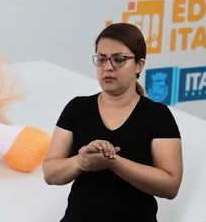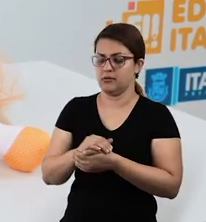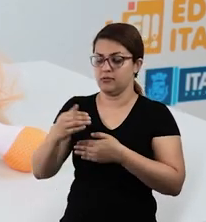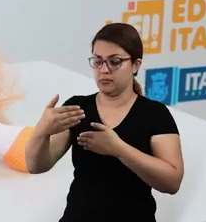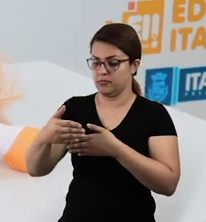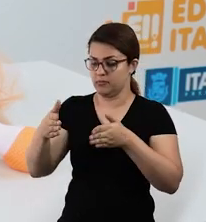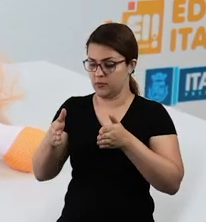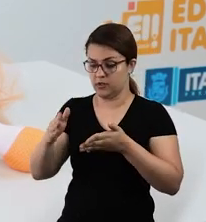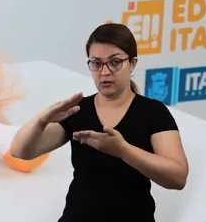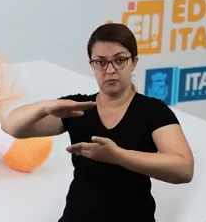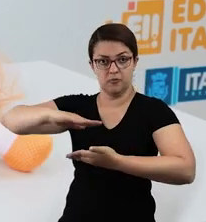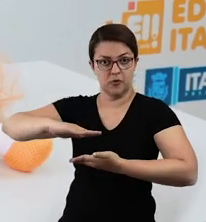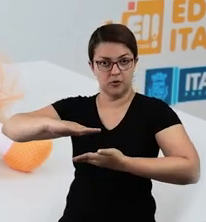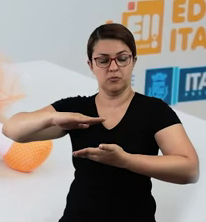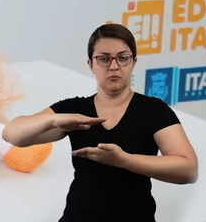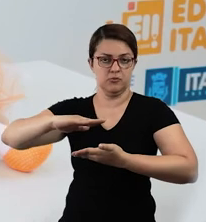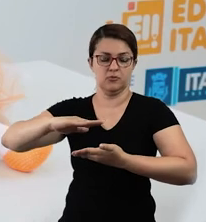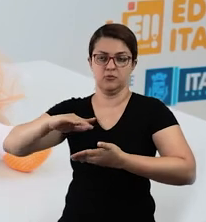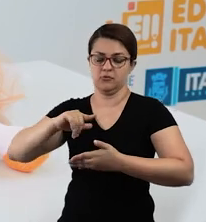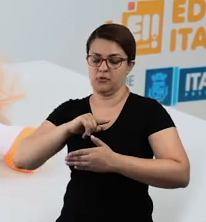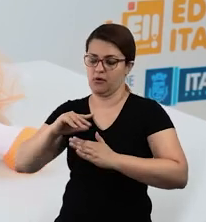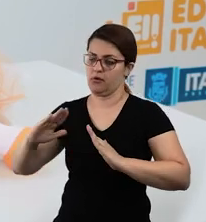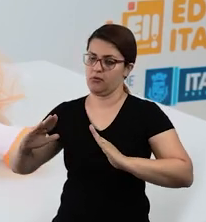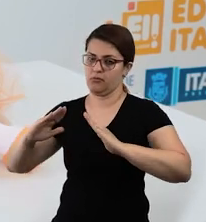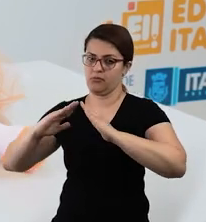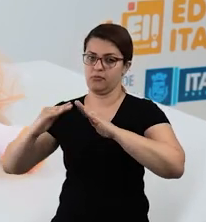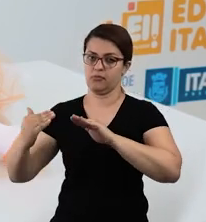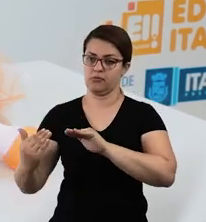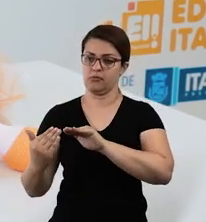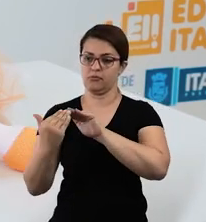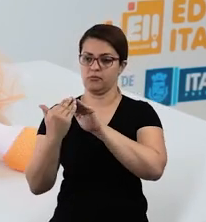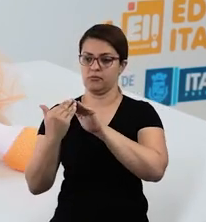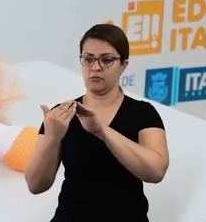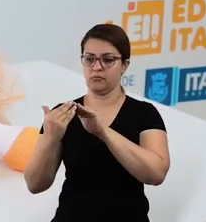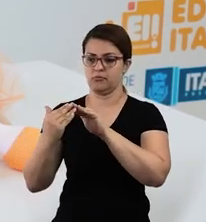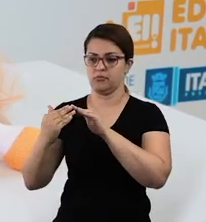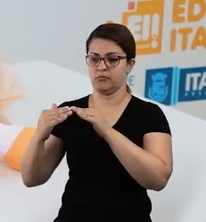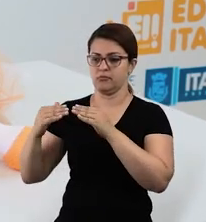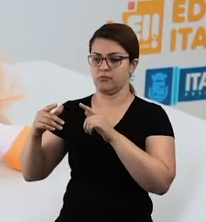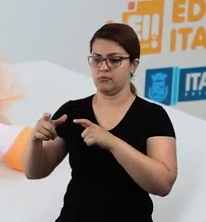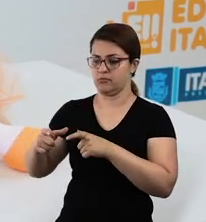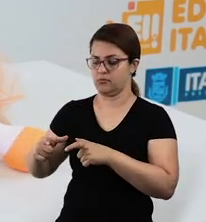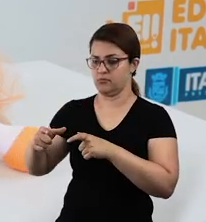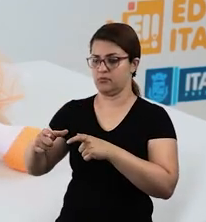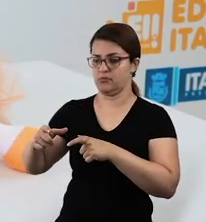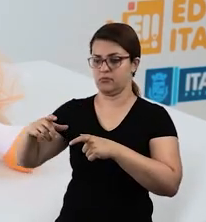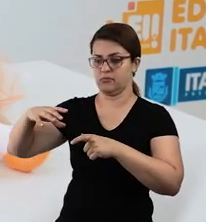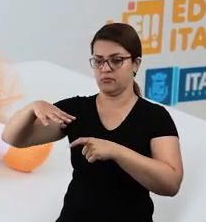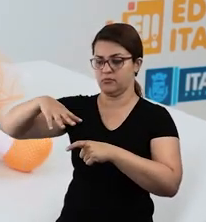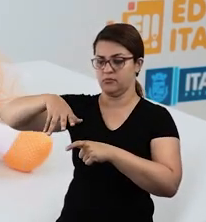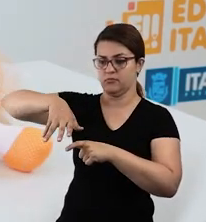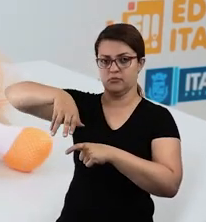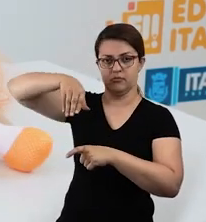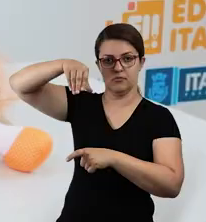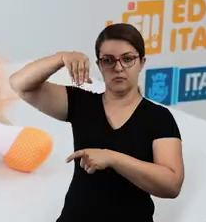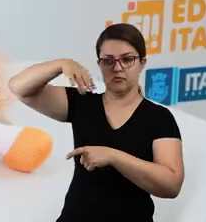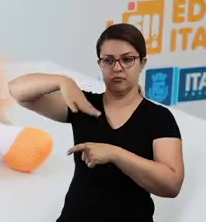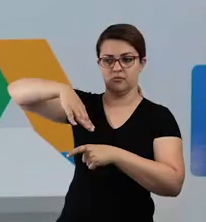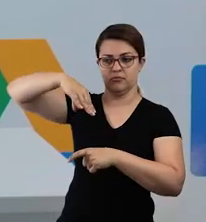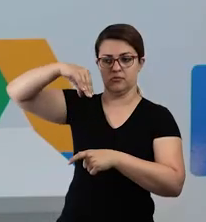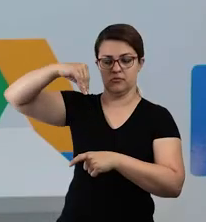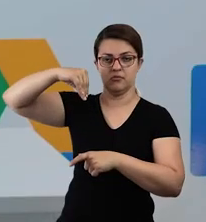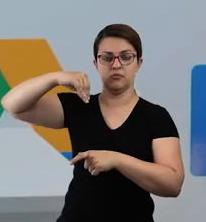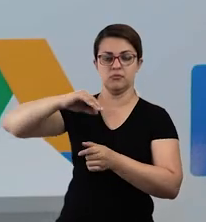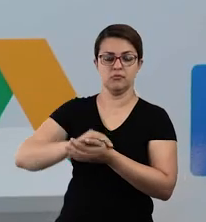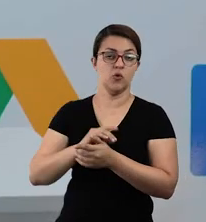um paralelepípedo, uma pirâmide, um prisma e até mesmo a pirâmide de base hexagonal.